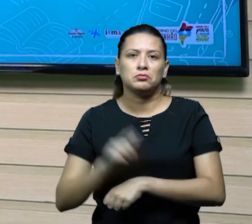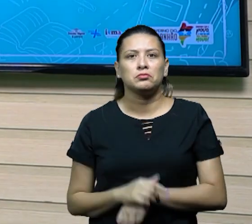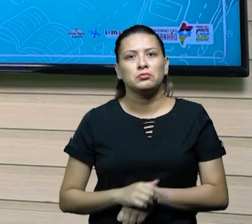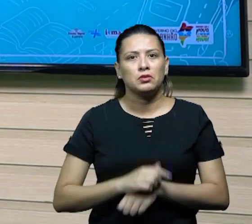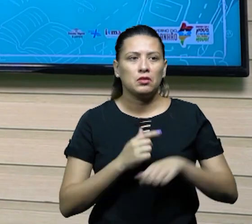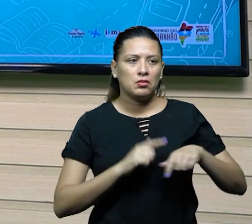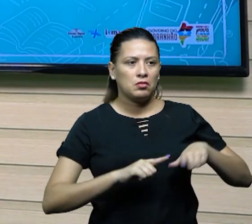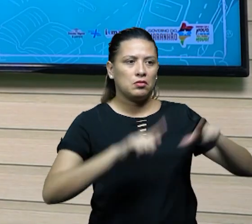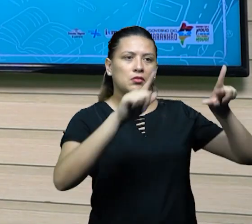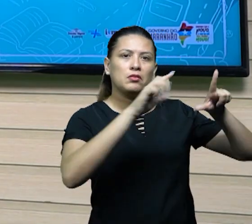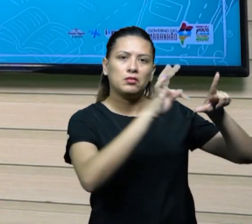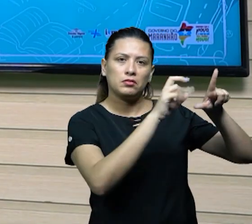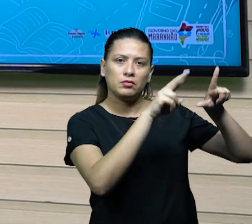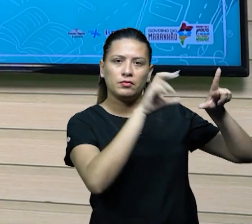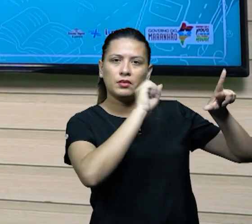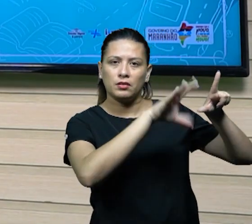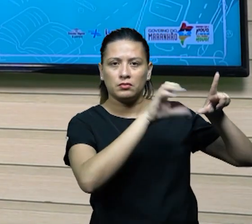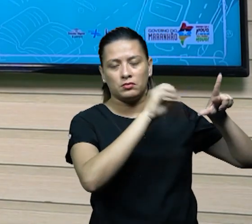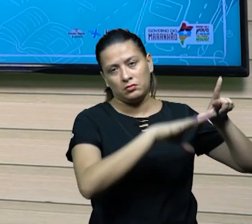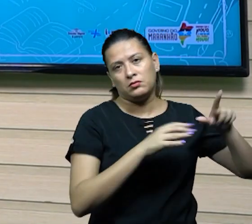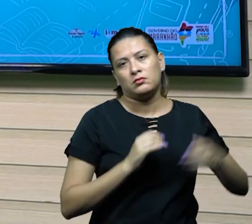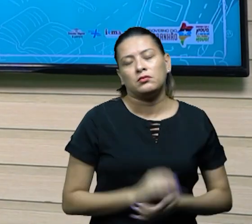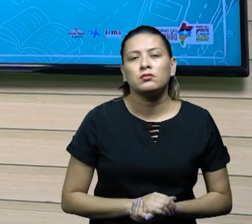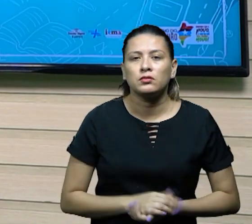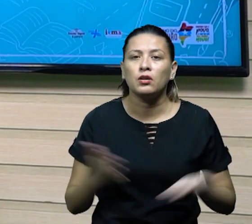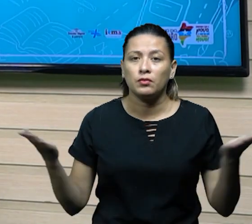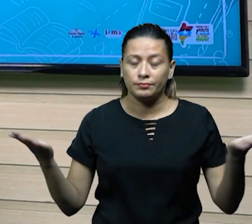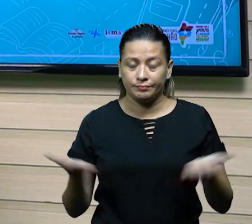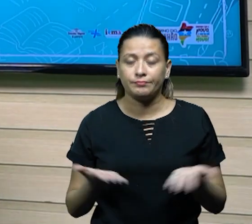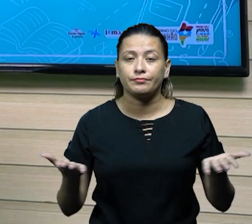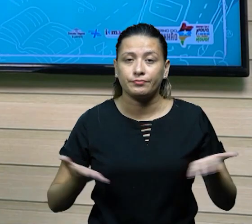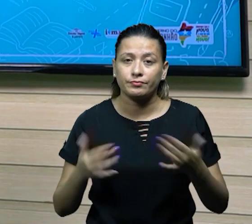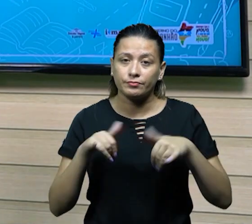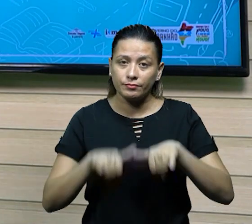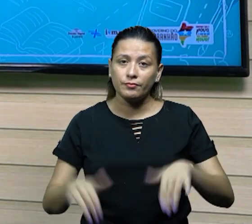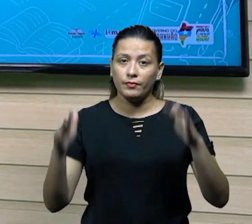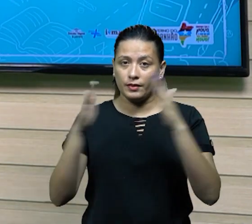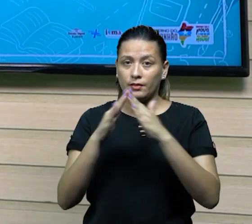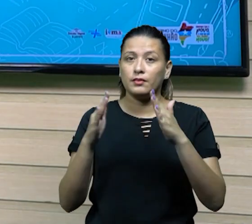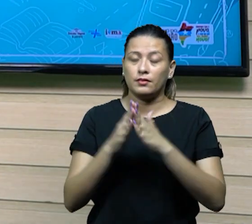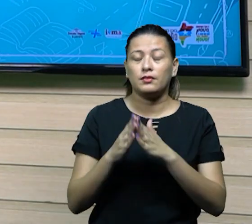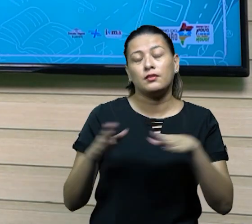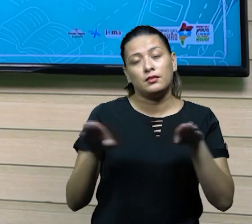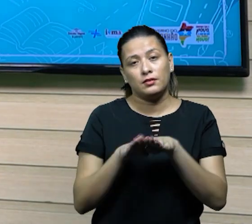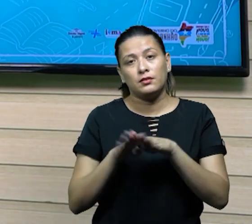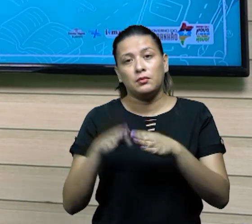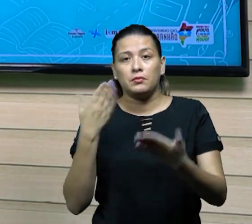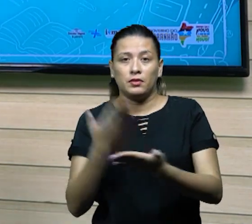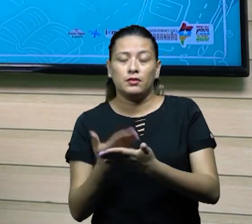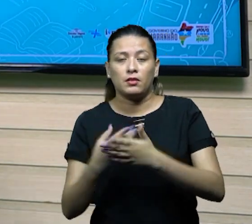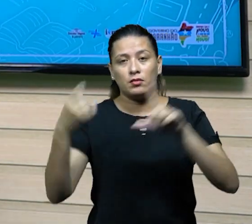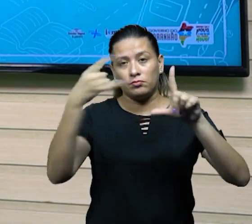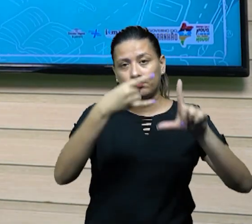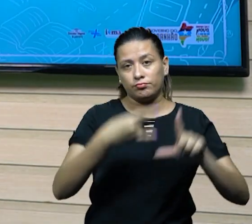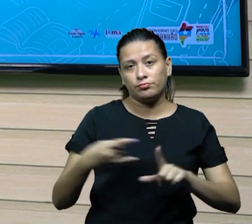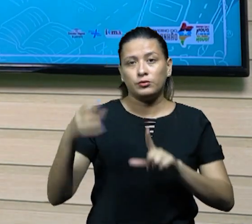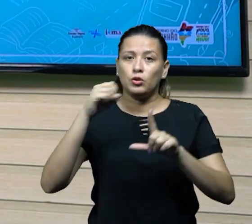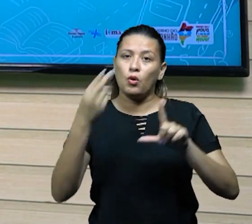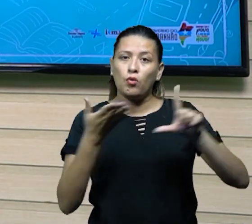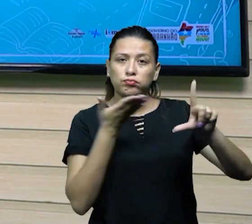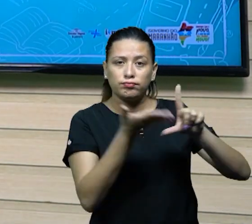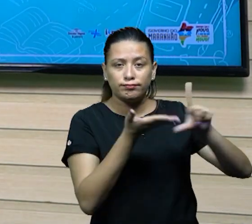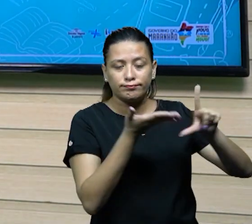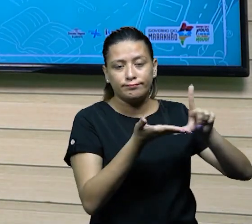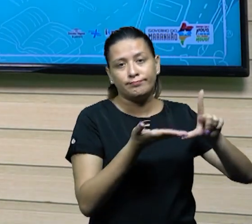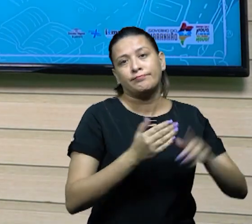estão investindo muito nesse treinamento online. E aí eu posso fazer um curso técnico, eu posso fazer uma graduação, eu posso assistir a TV, a educação, eu estou assistindo as minhas